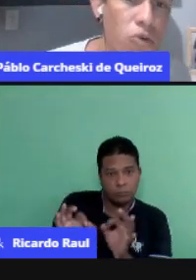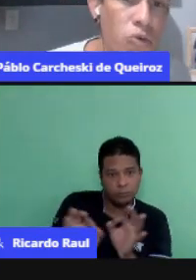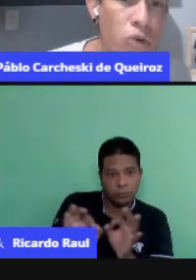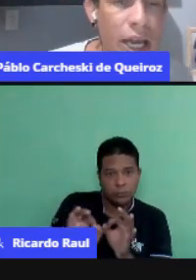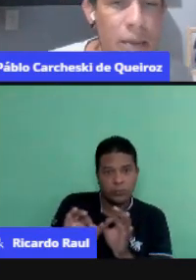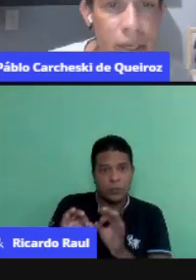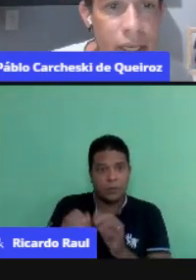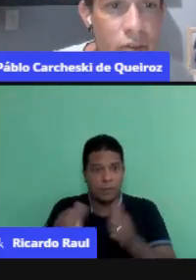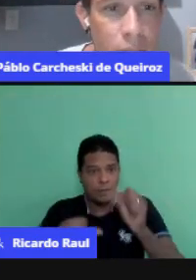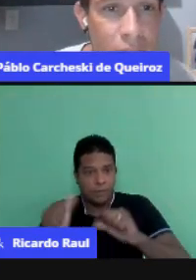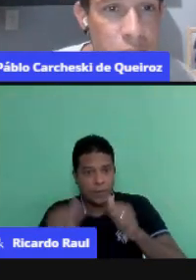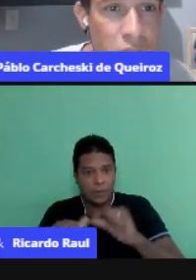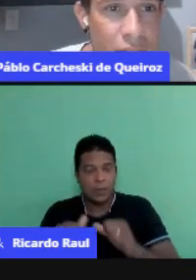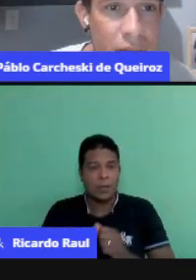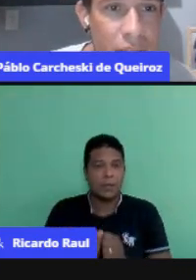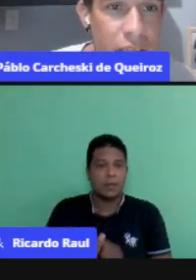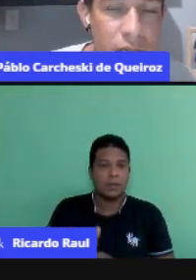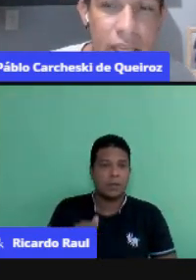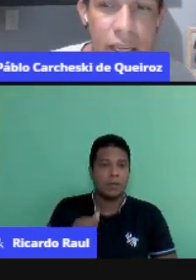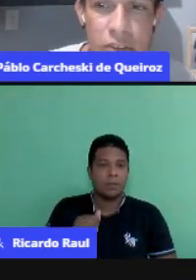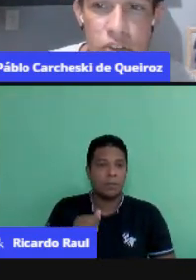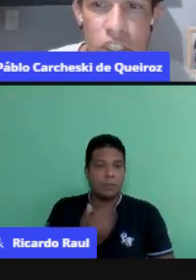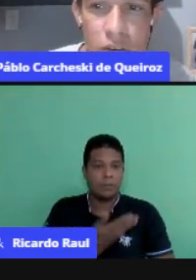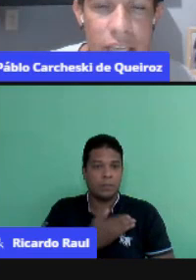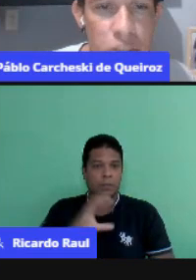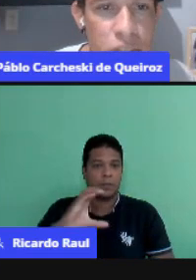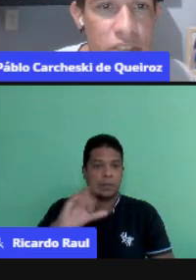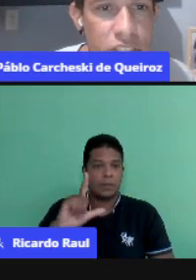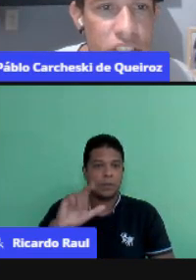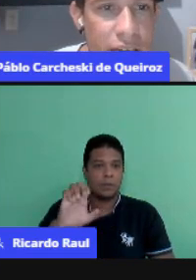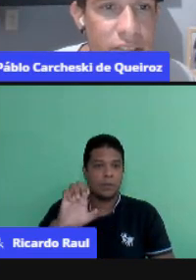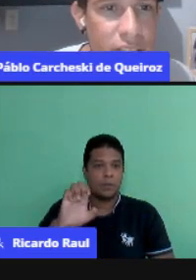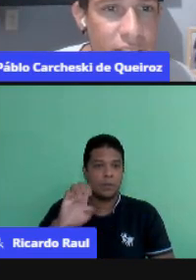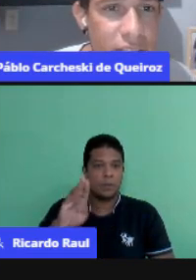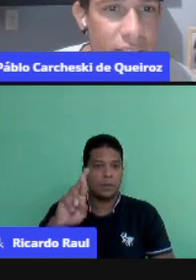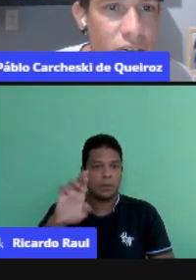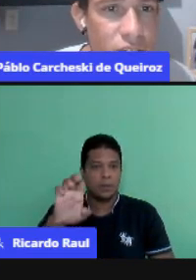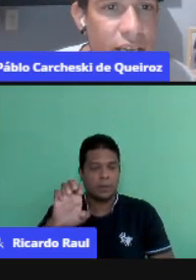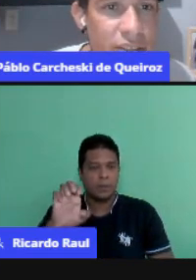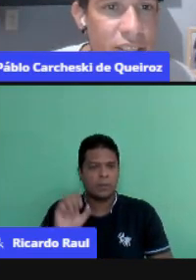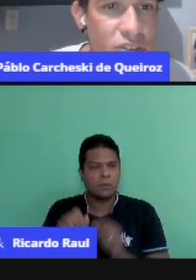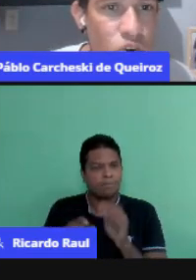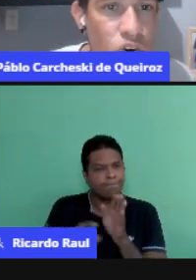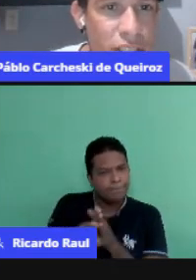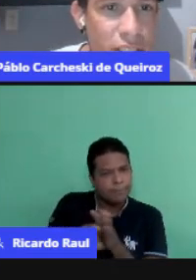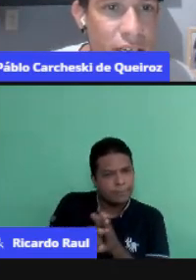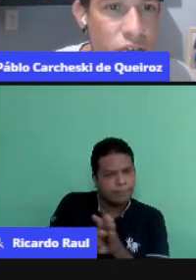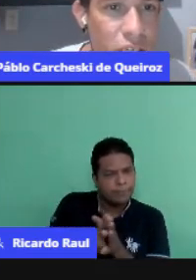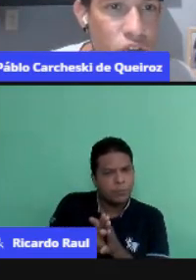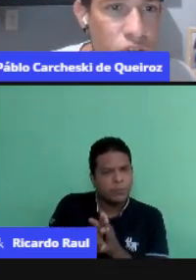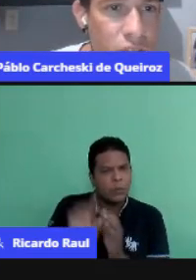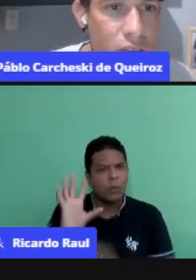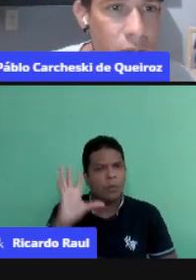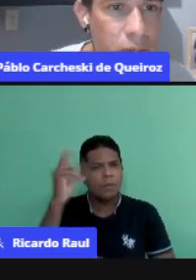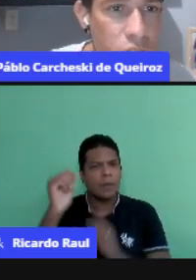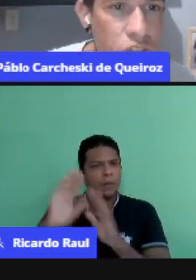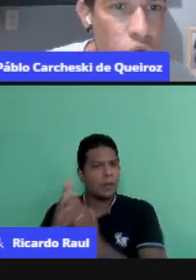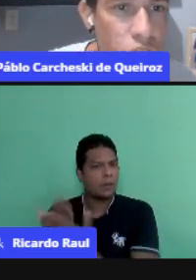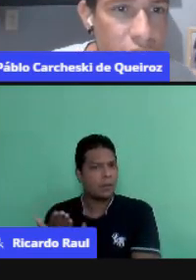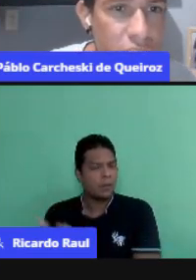e aí o Kleber, né, um abraço para o Kleber, ele sugeriu, cara, a gente podia investigar isso, né? O que será que acontece na escola, né? Será que os